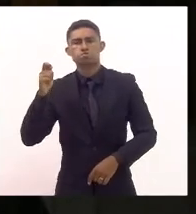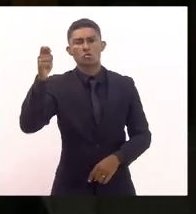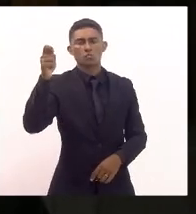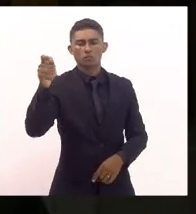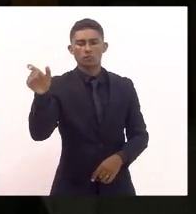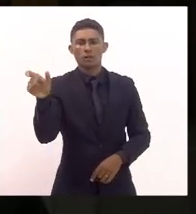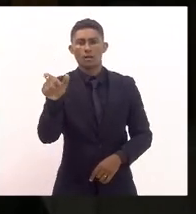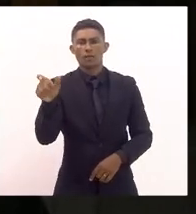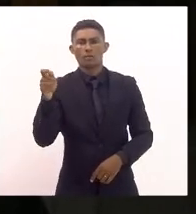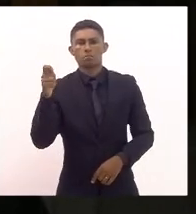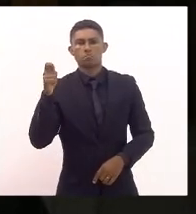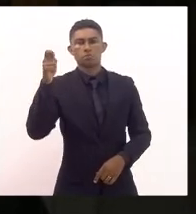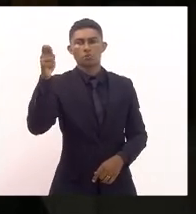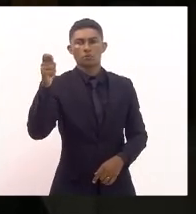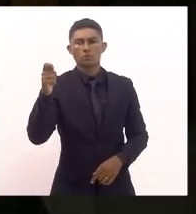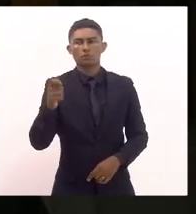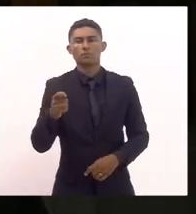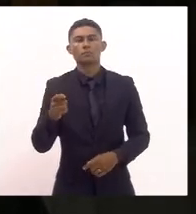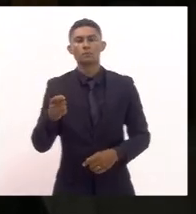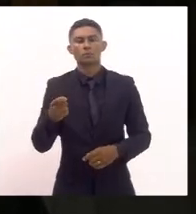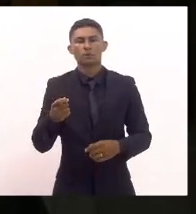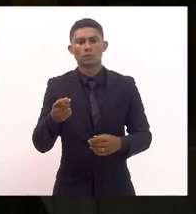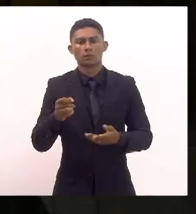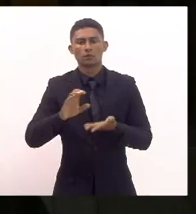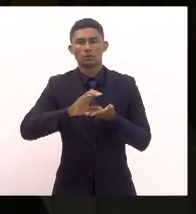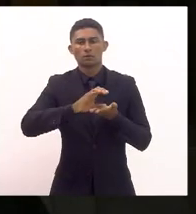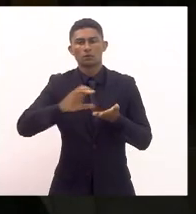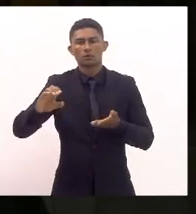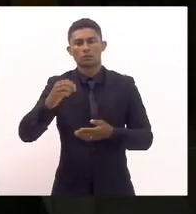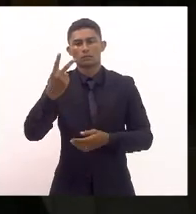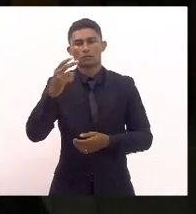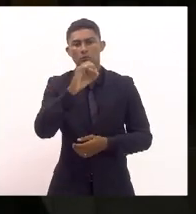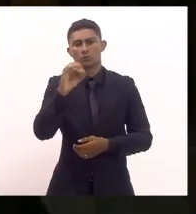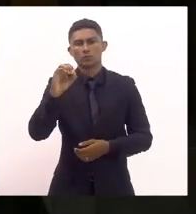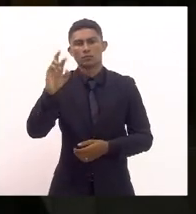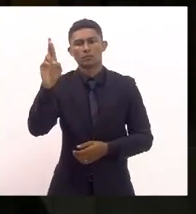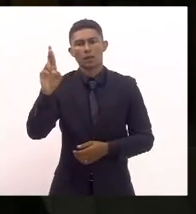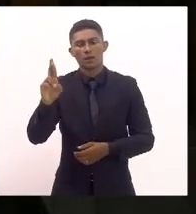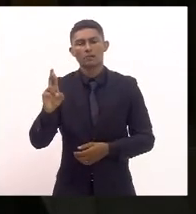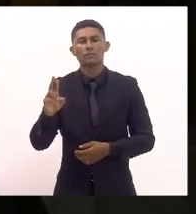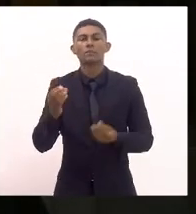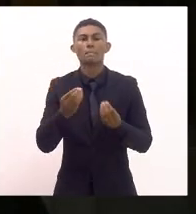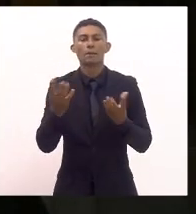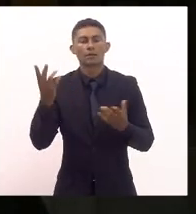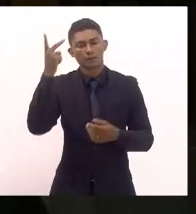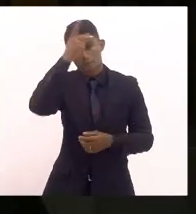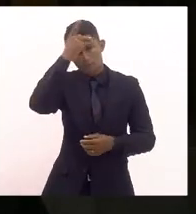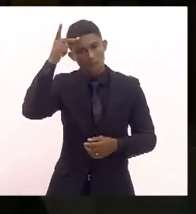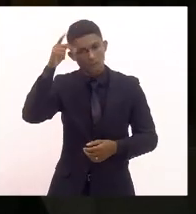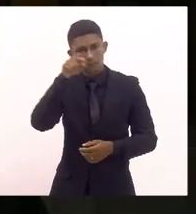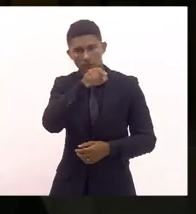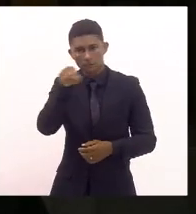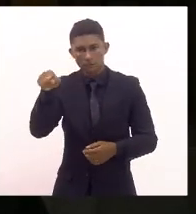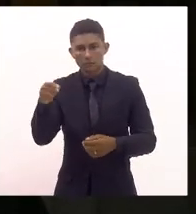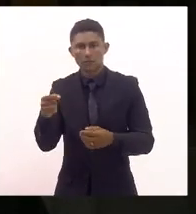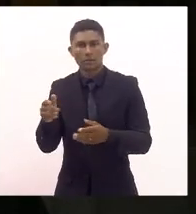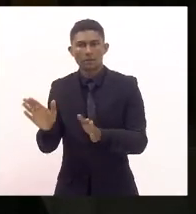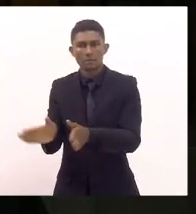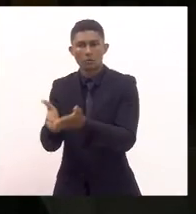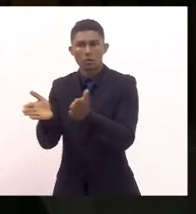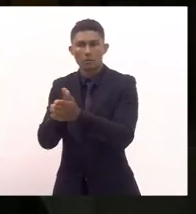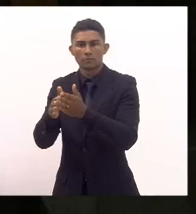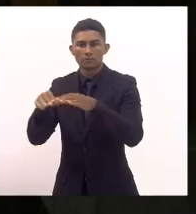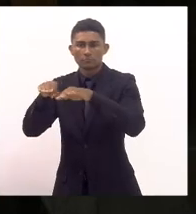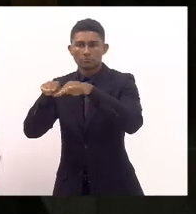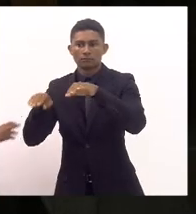que transfere r$ 200 para as pessoas que estão abaixo da linha da pobreza e são